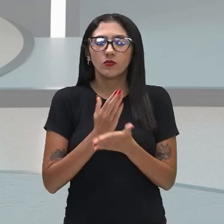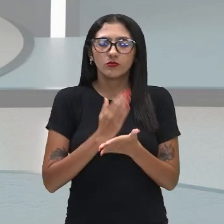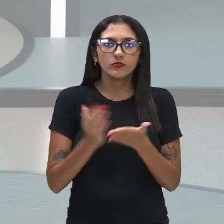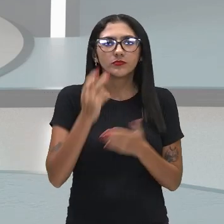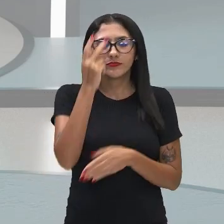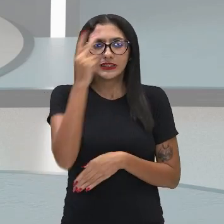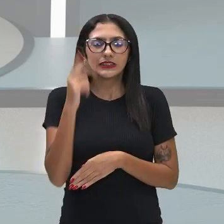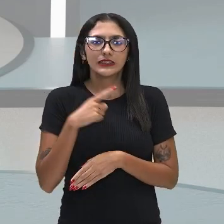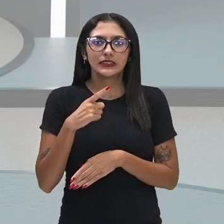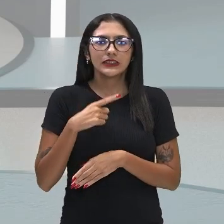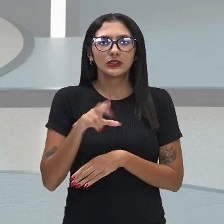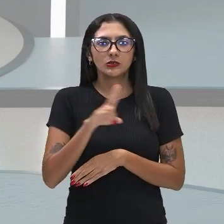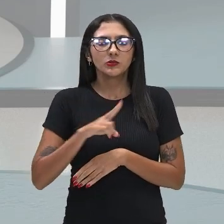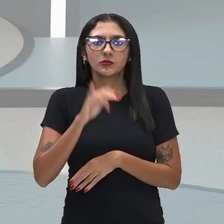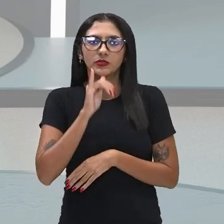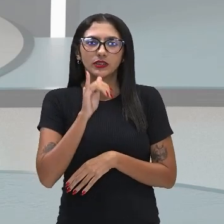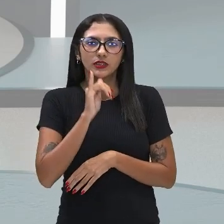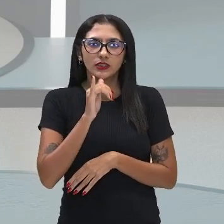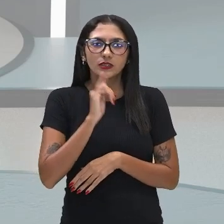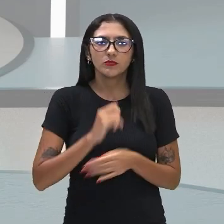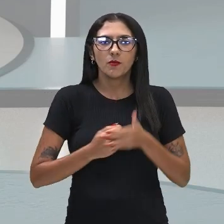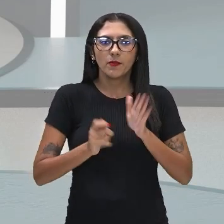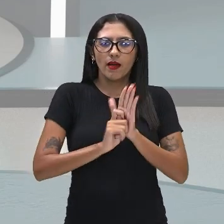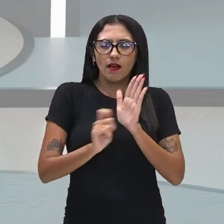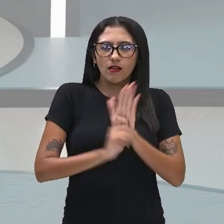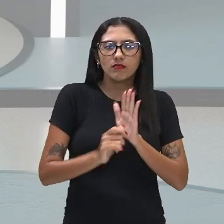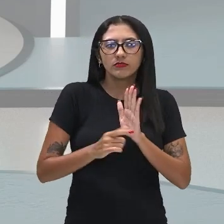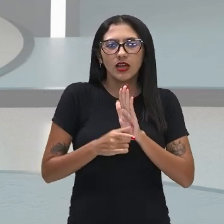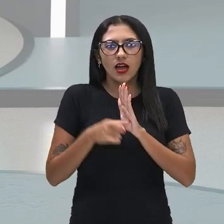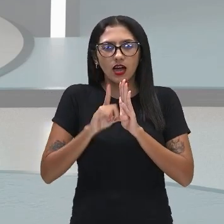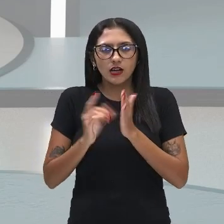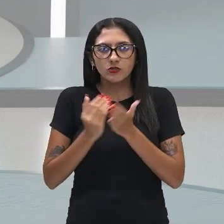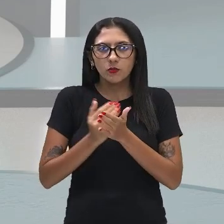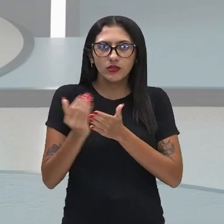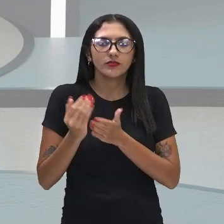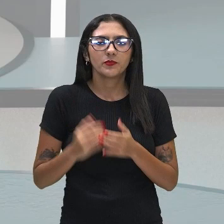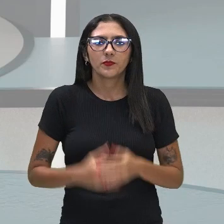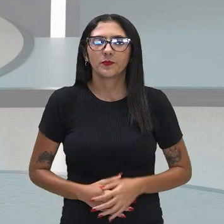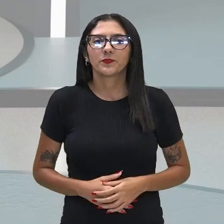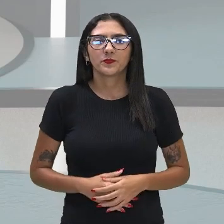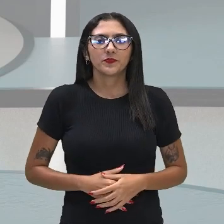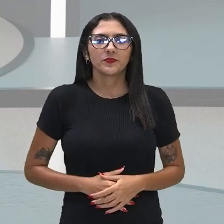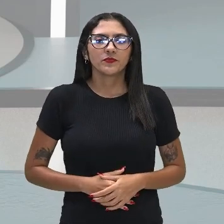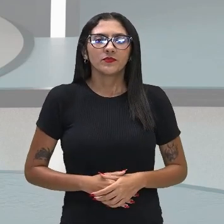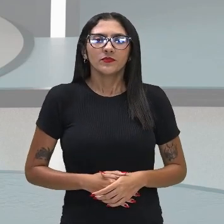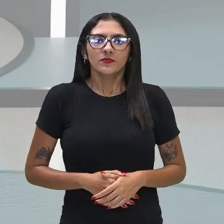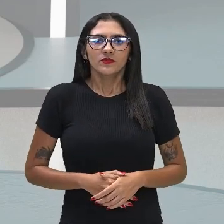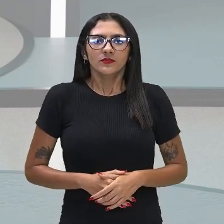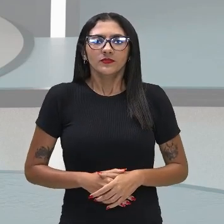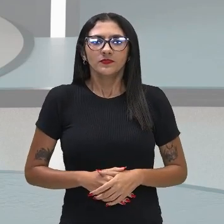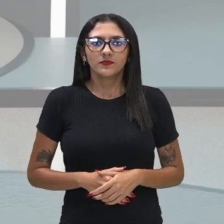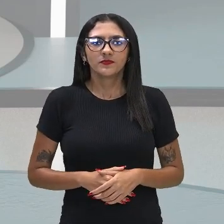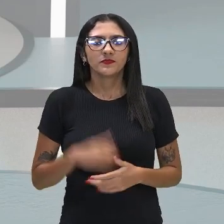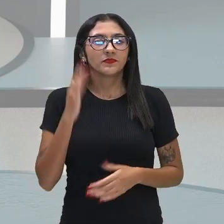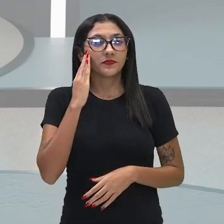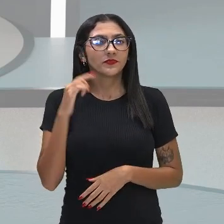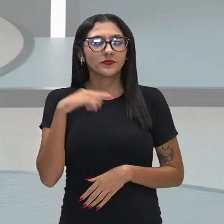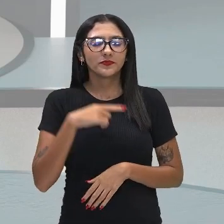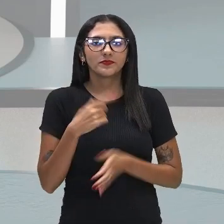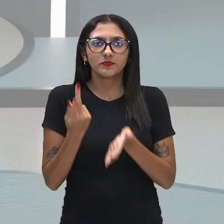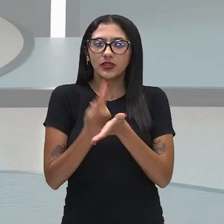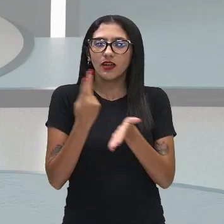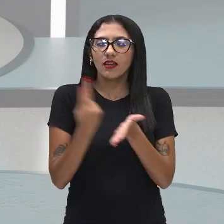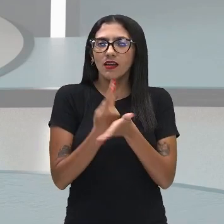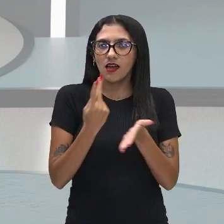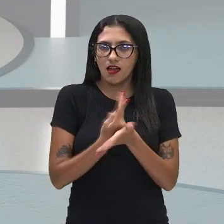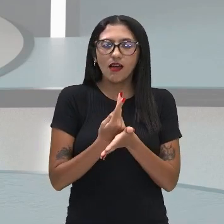puxa um baseadozinho antes da prova para poder se estimular, né? Tá bom? É errado. Se for fazer